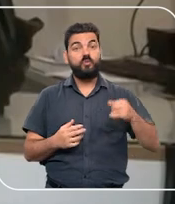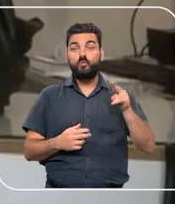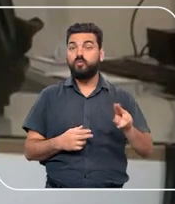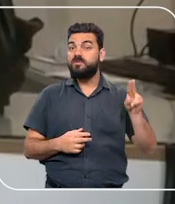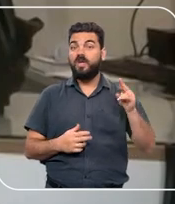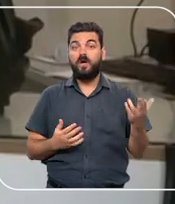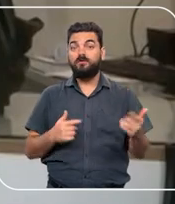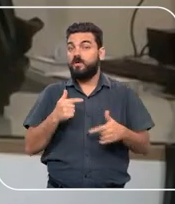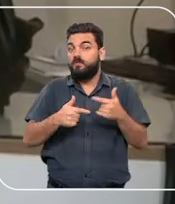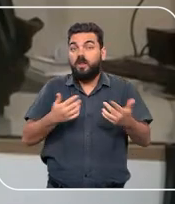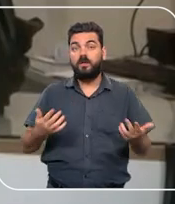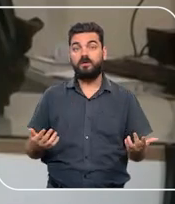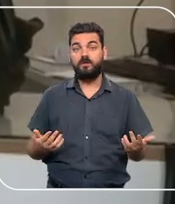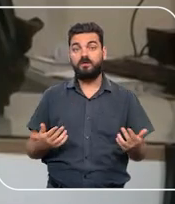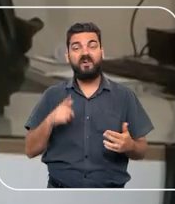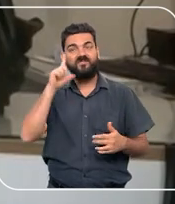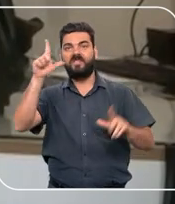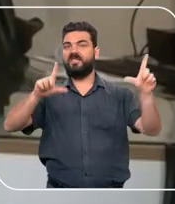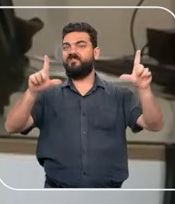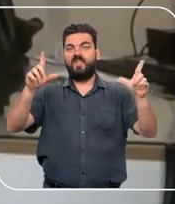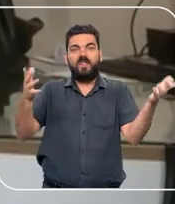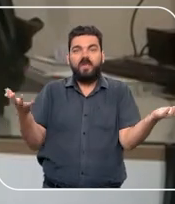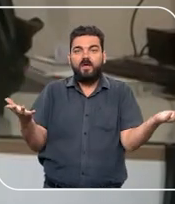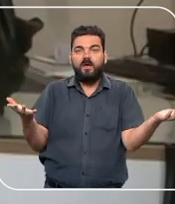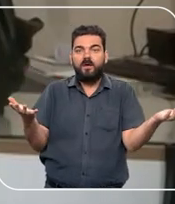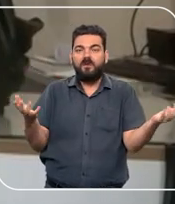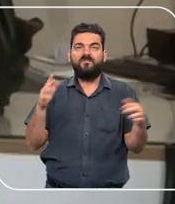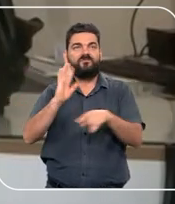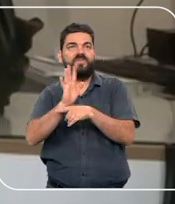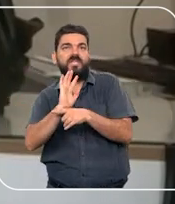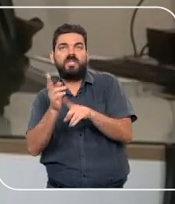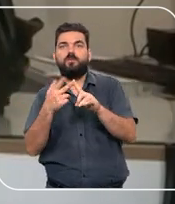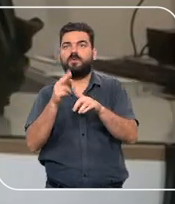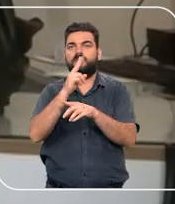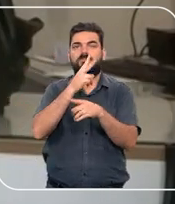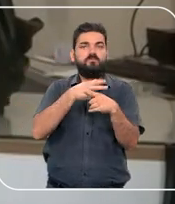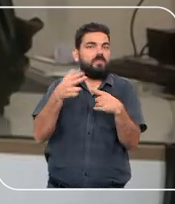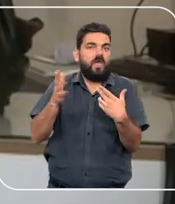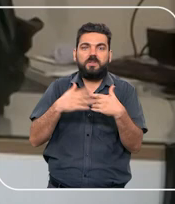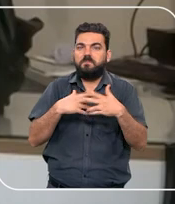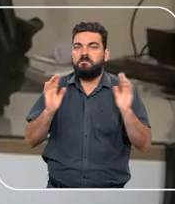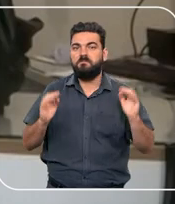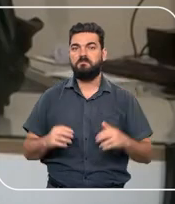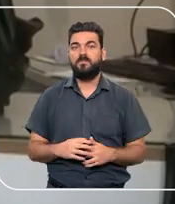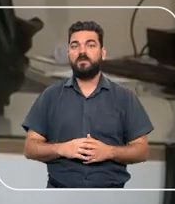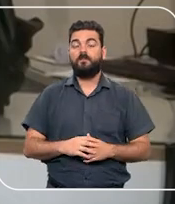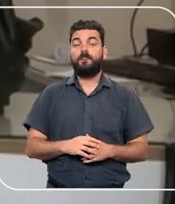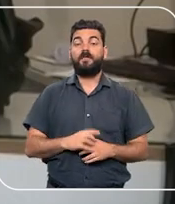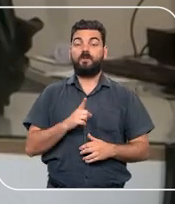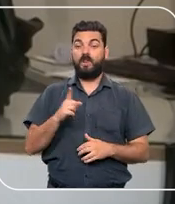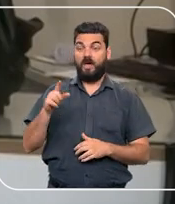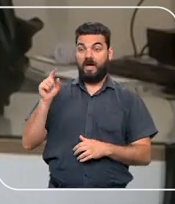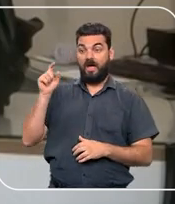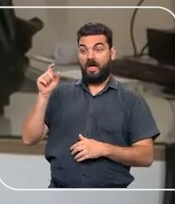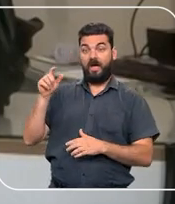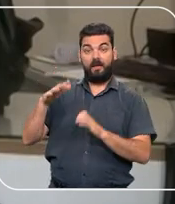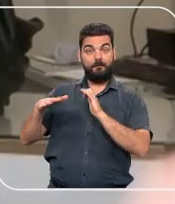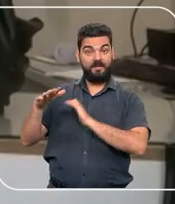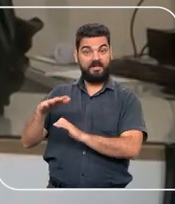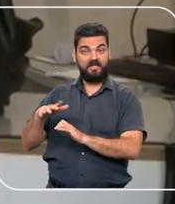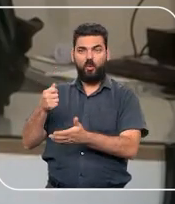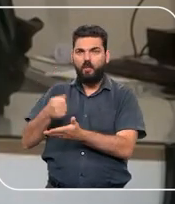é usufruindo da prestação do serviço que é ver lá sua seu filme sua série para isso a